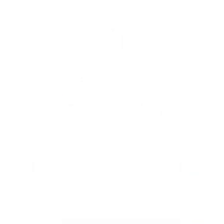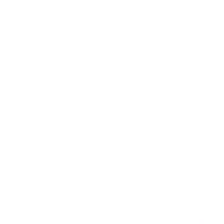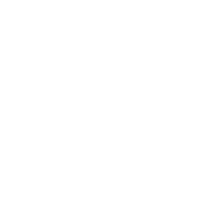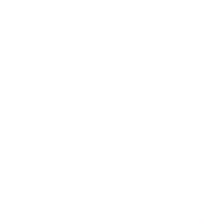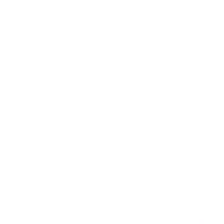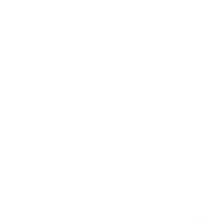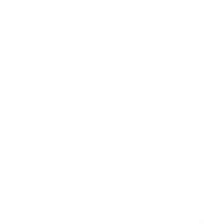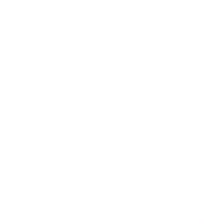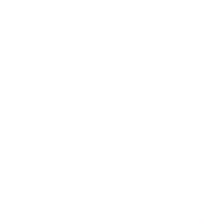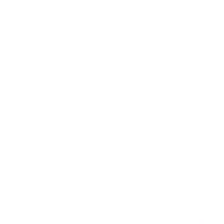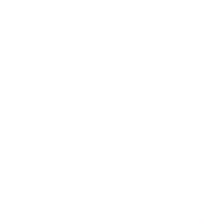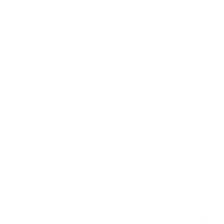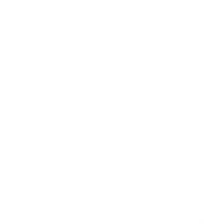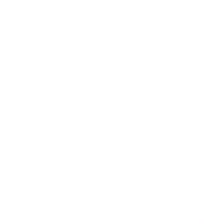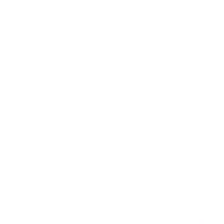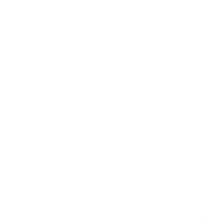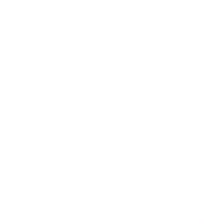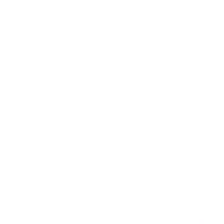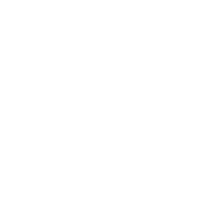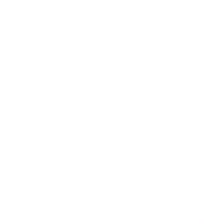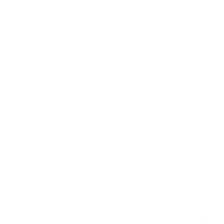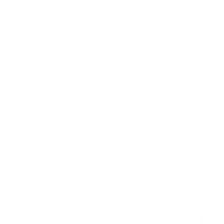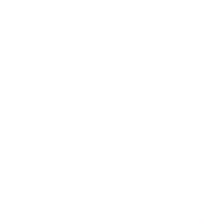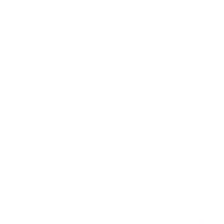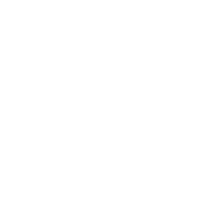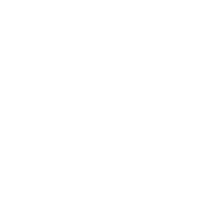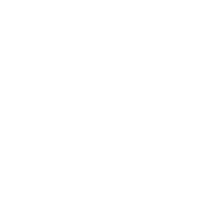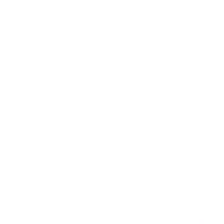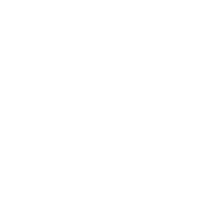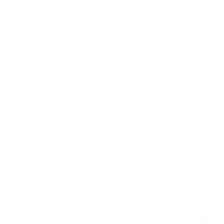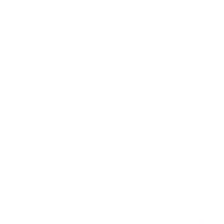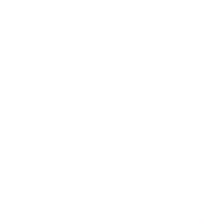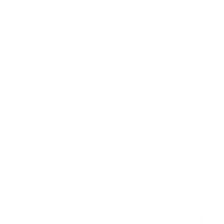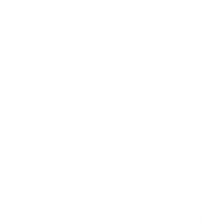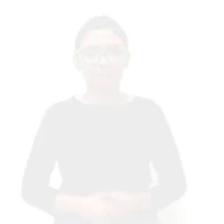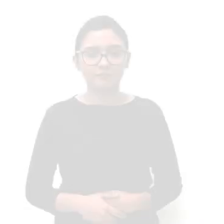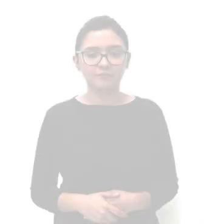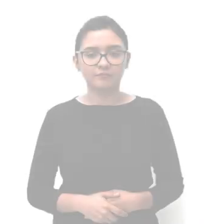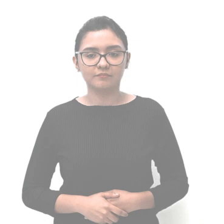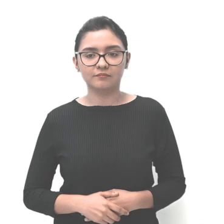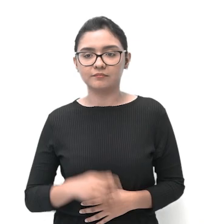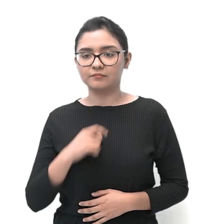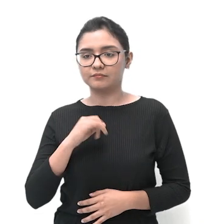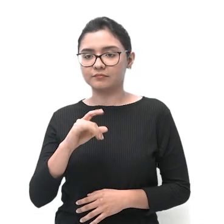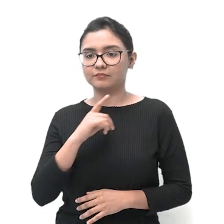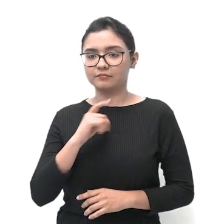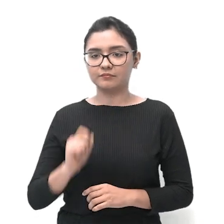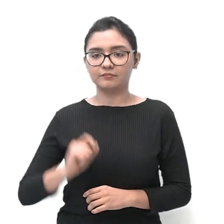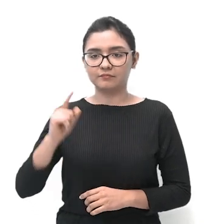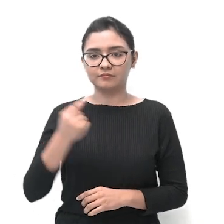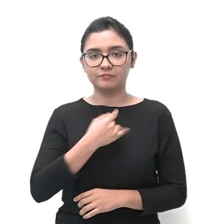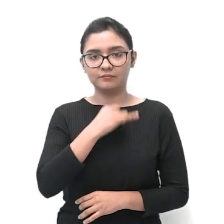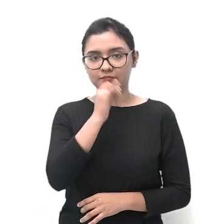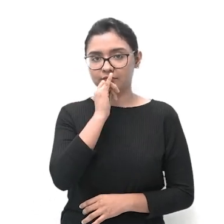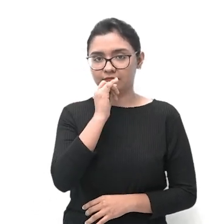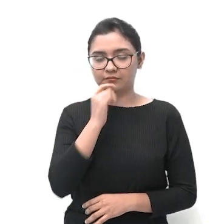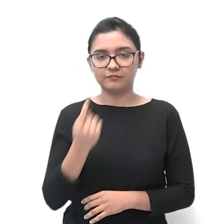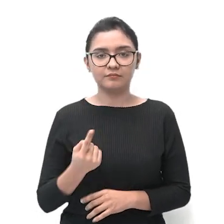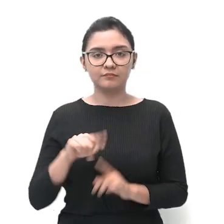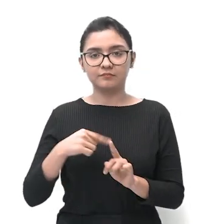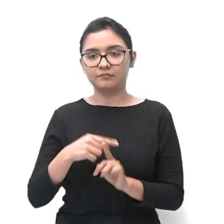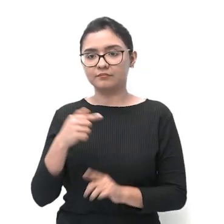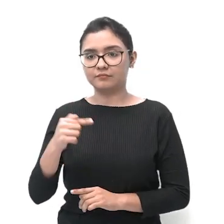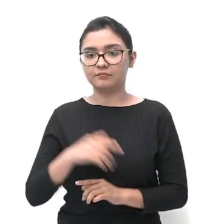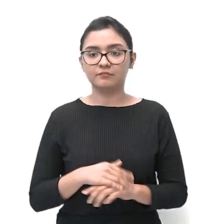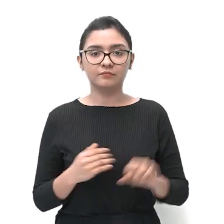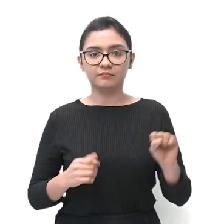Observe, ó. Enquanto a soma, né, dos dois menores for menor que a do maior, por exemplo, 1 mais 7, 8, e